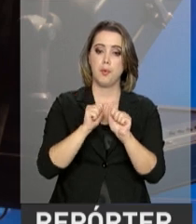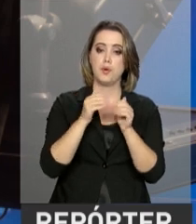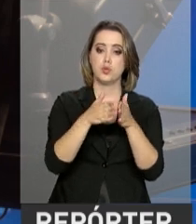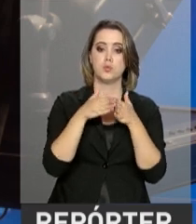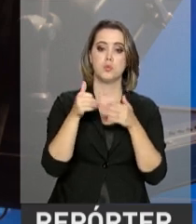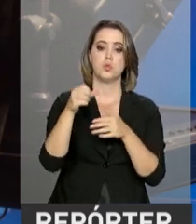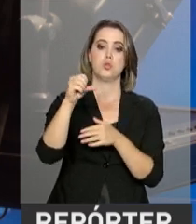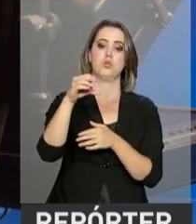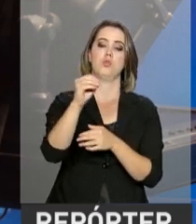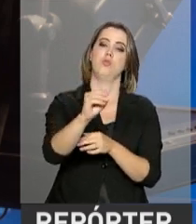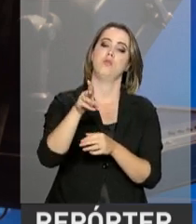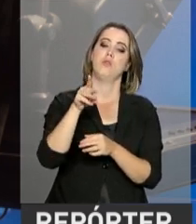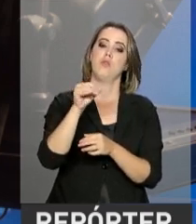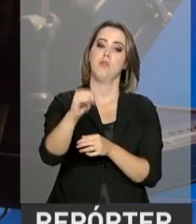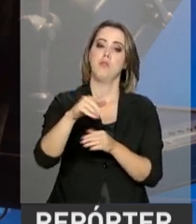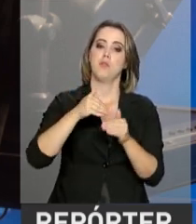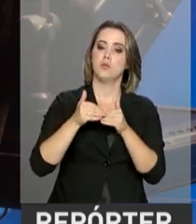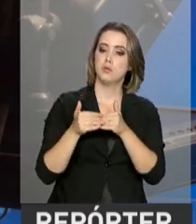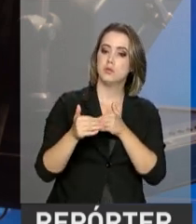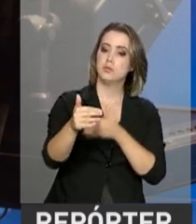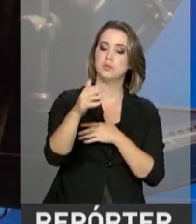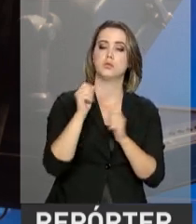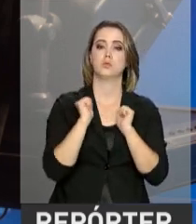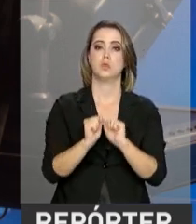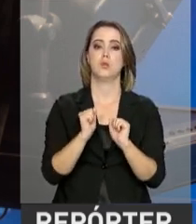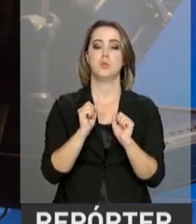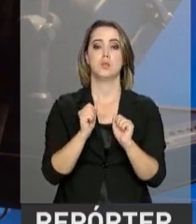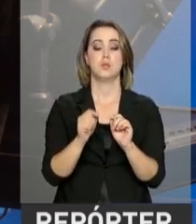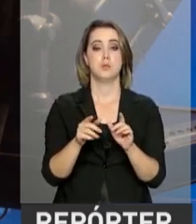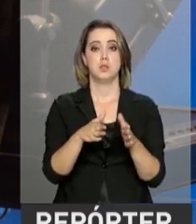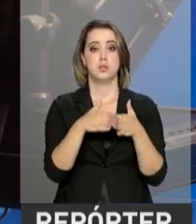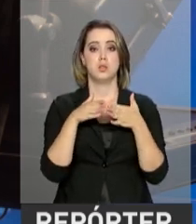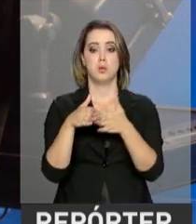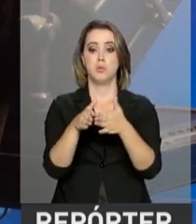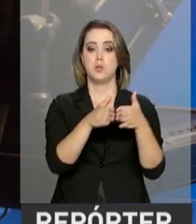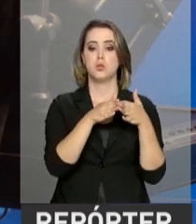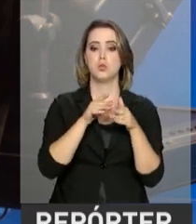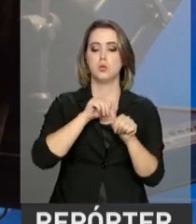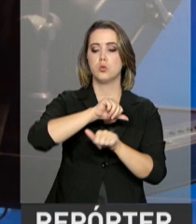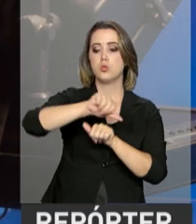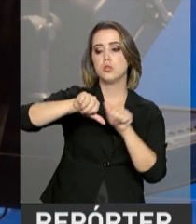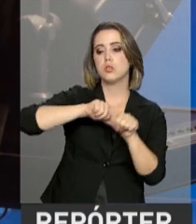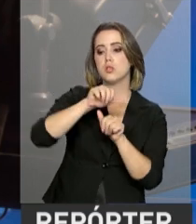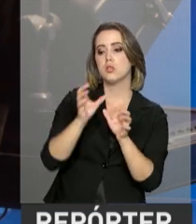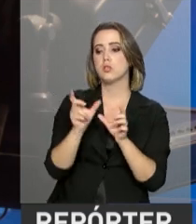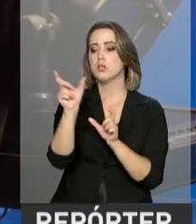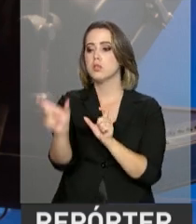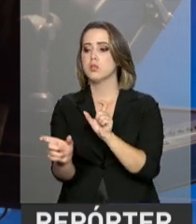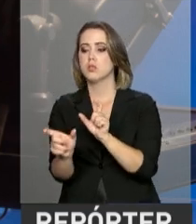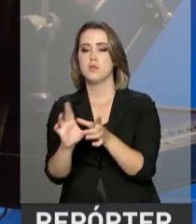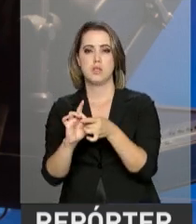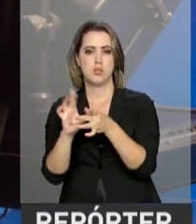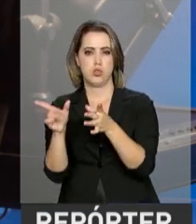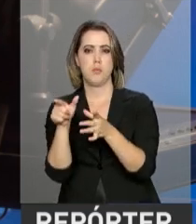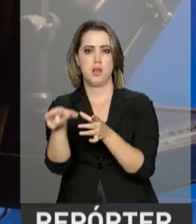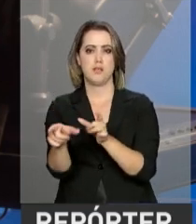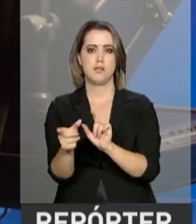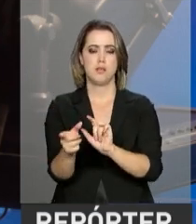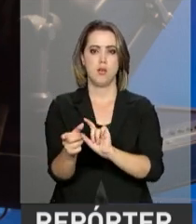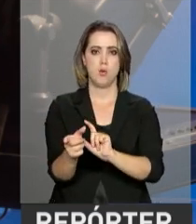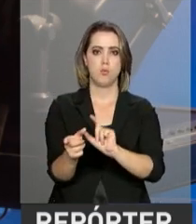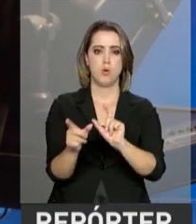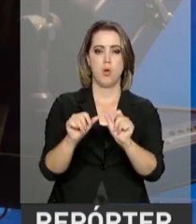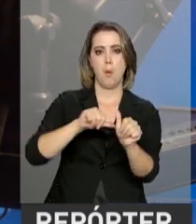dias da publicação da MP. O texto possibilita ainda que pedidos de transferência direta de outorga, que ocorre quando a